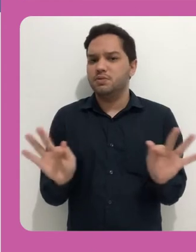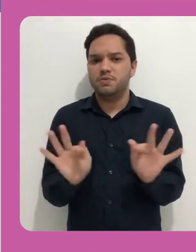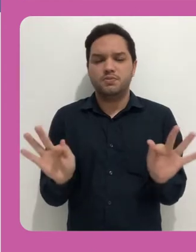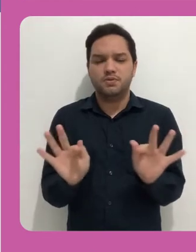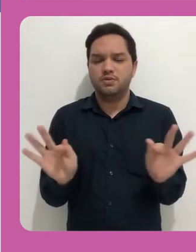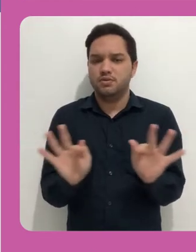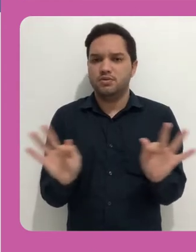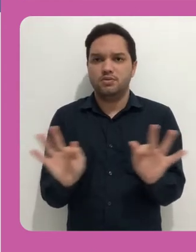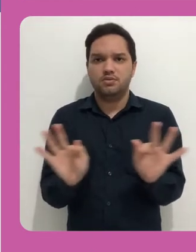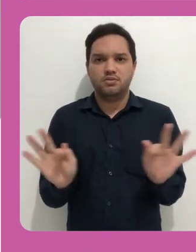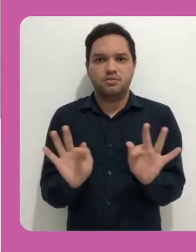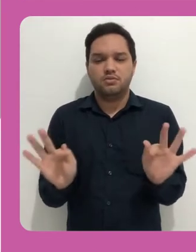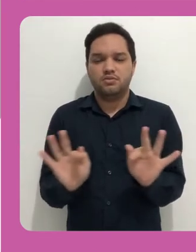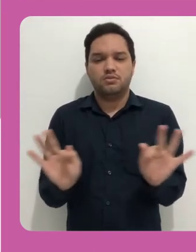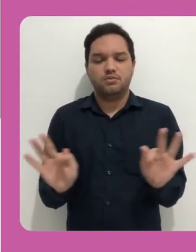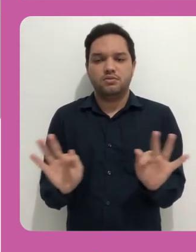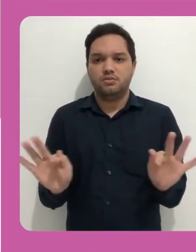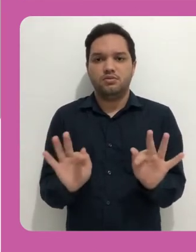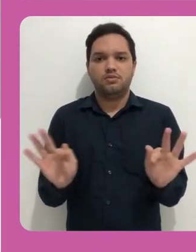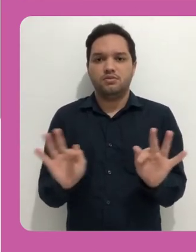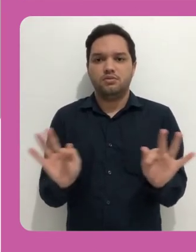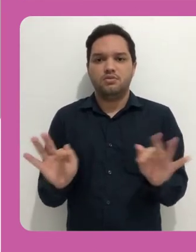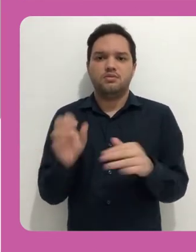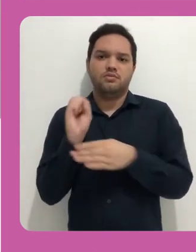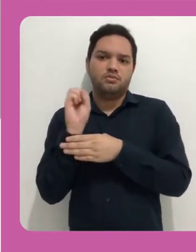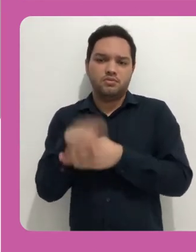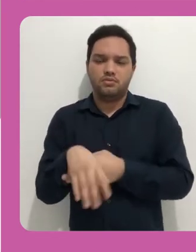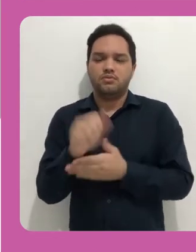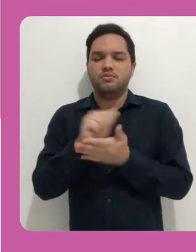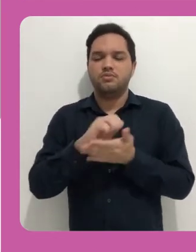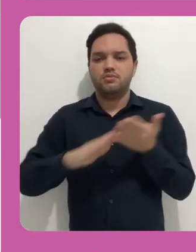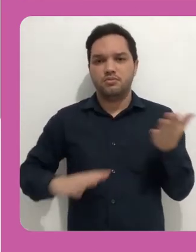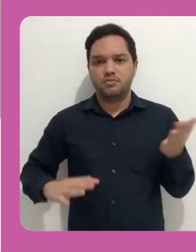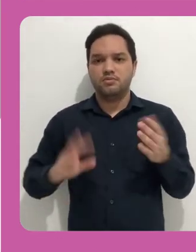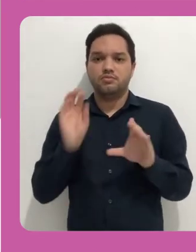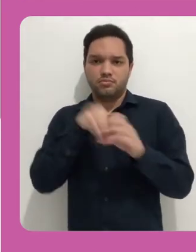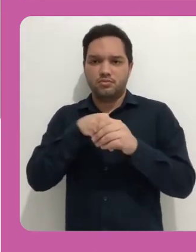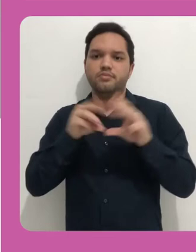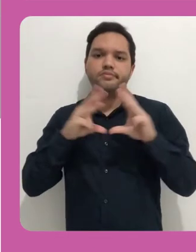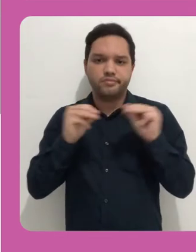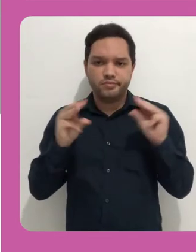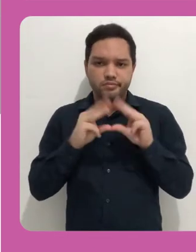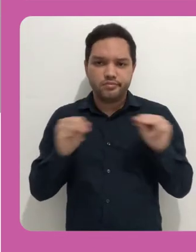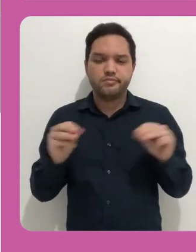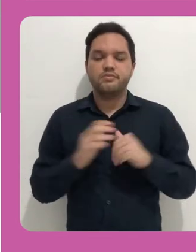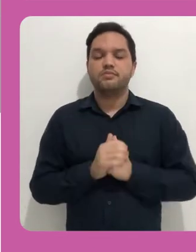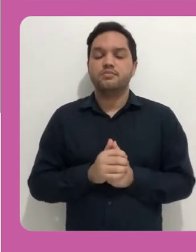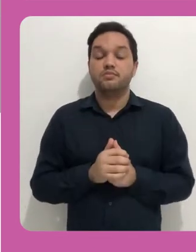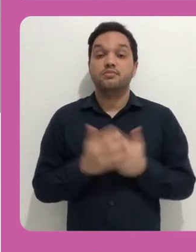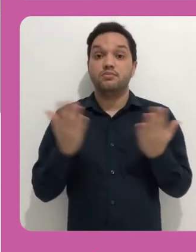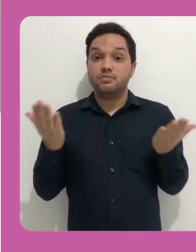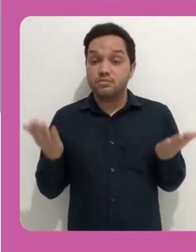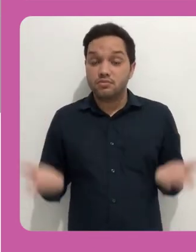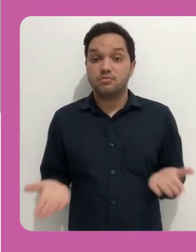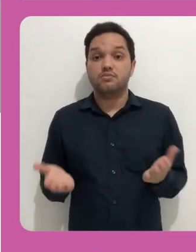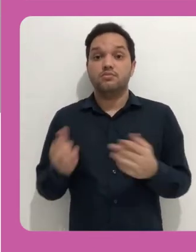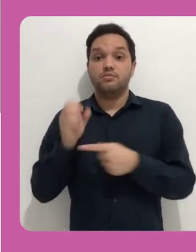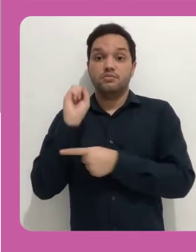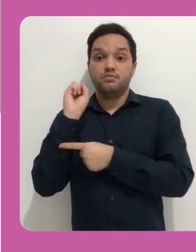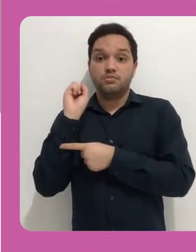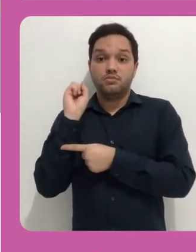uma atividade no Moodle. Então, aqui eu vou envio de